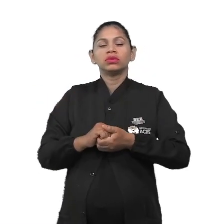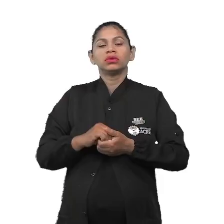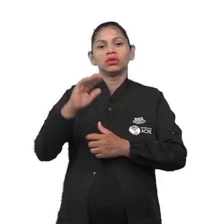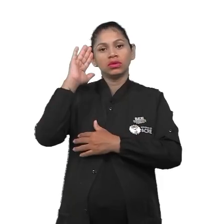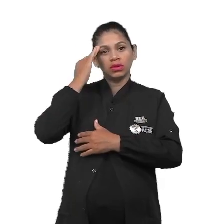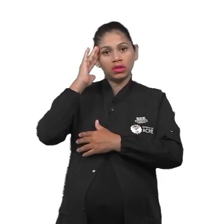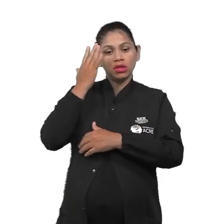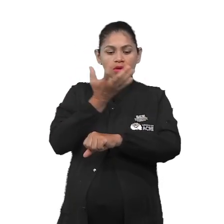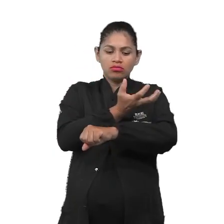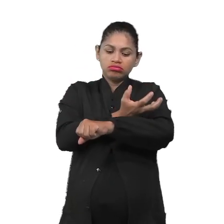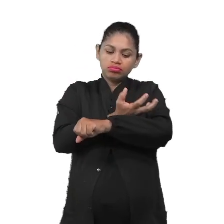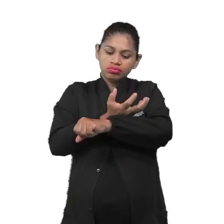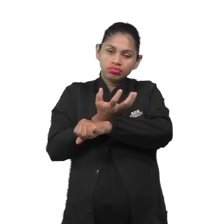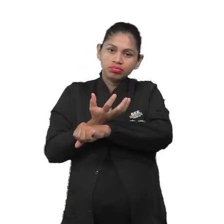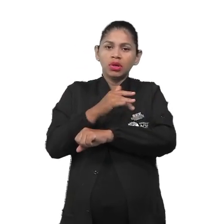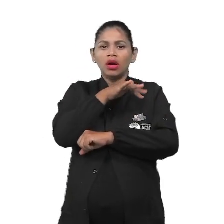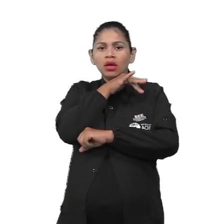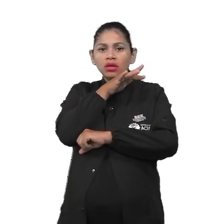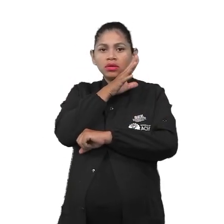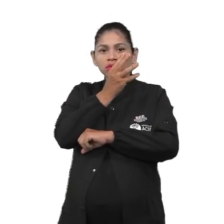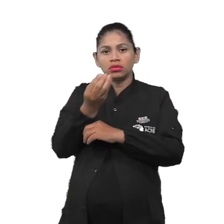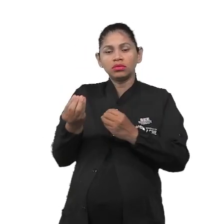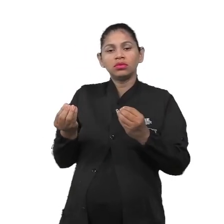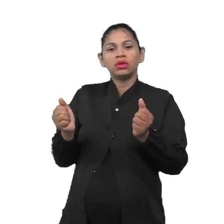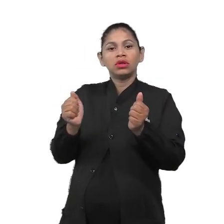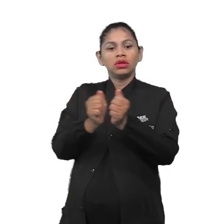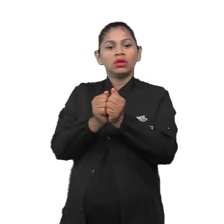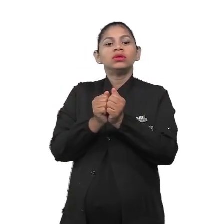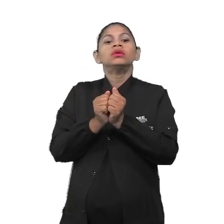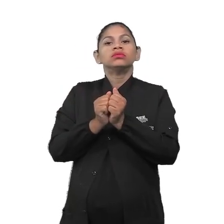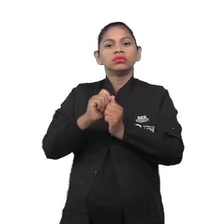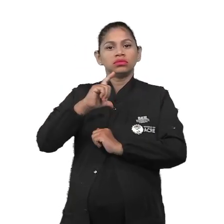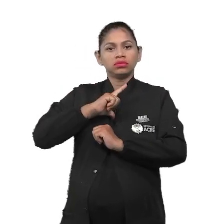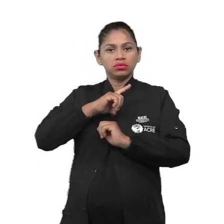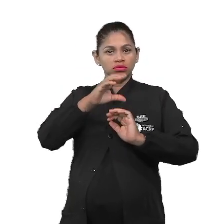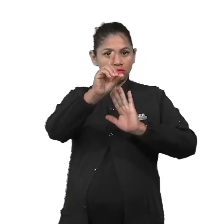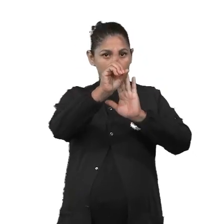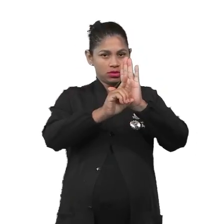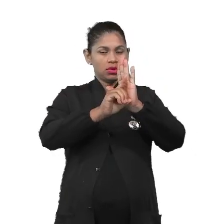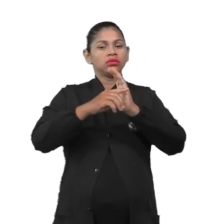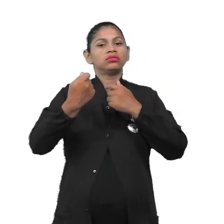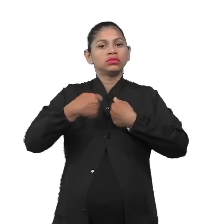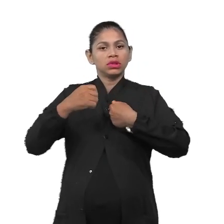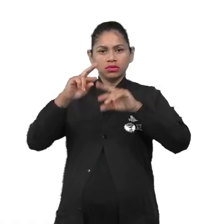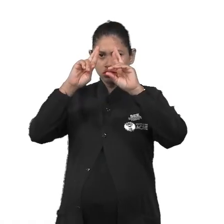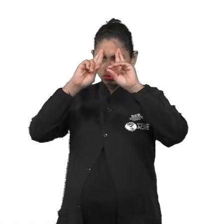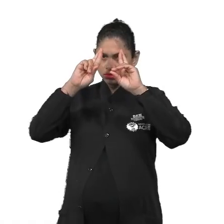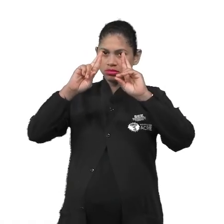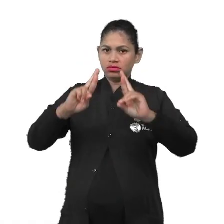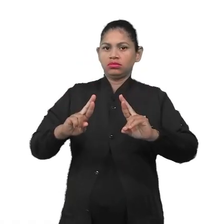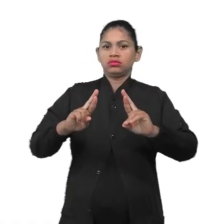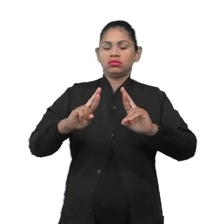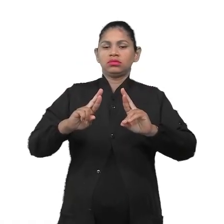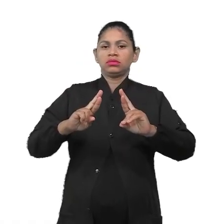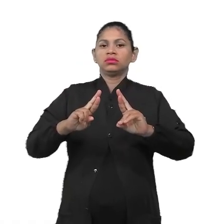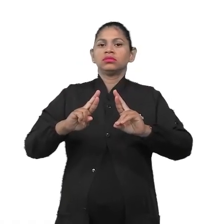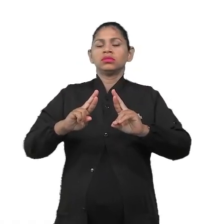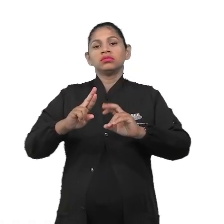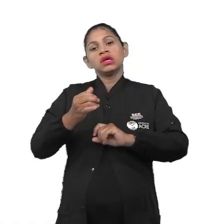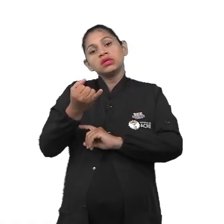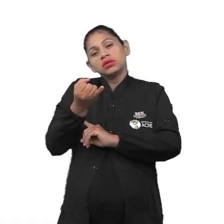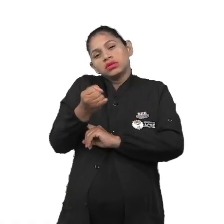e ecossistemas inteiros têm direitos que devem ser respeitados. Ou se não